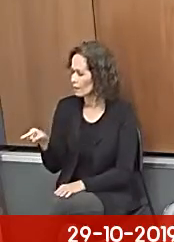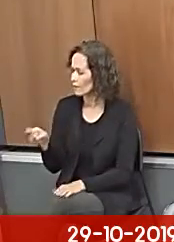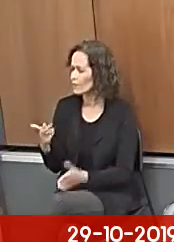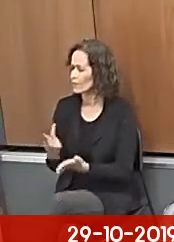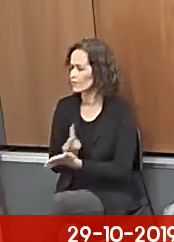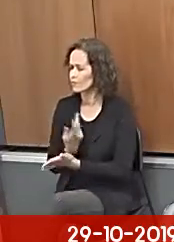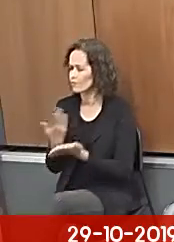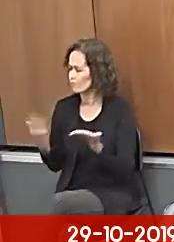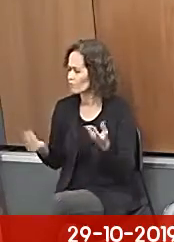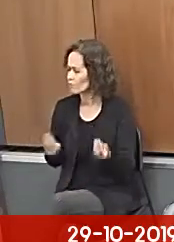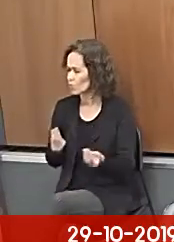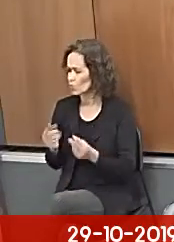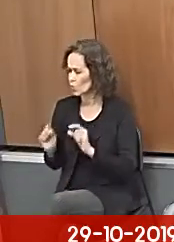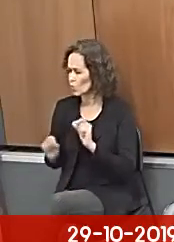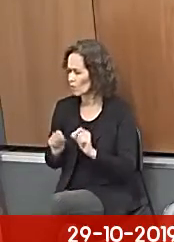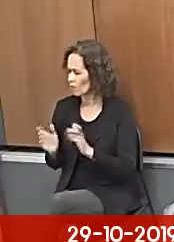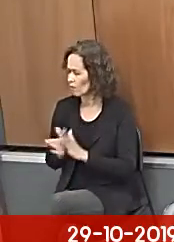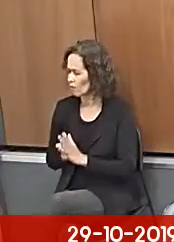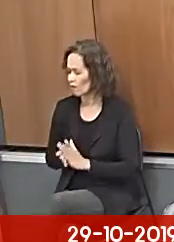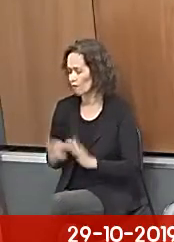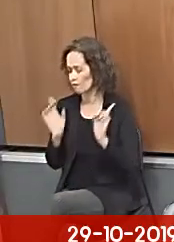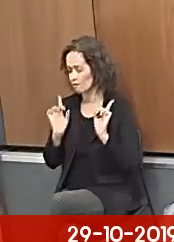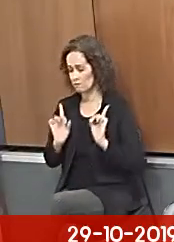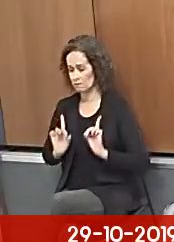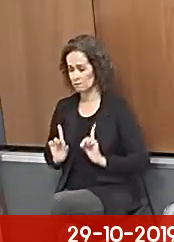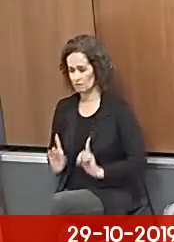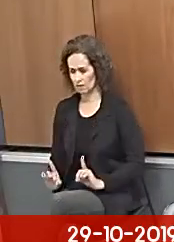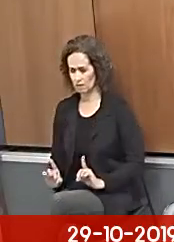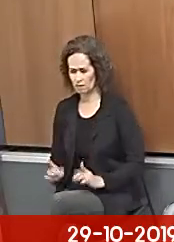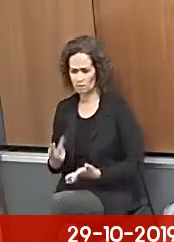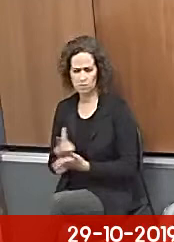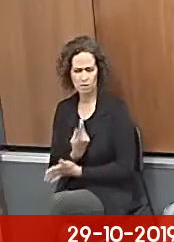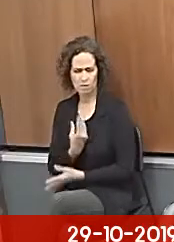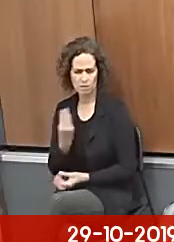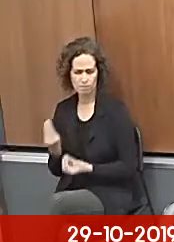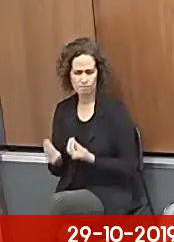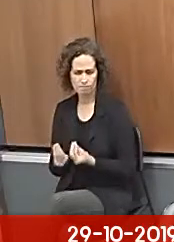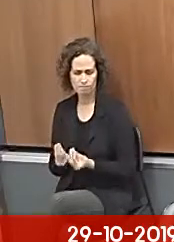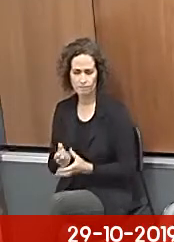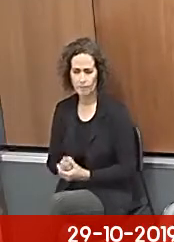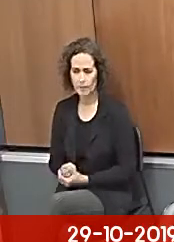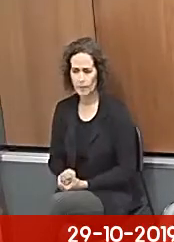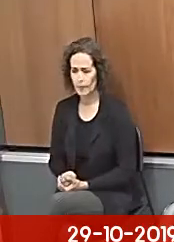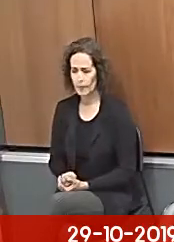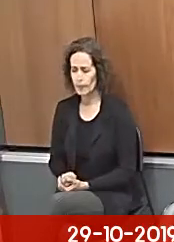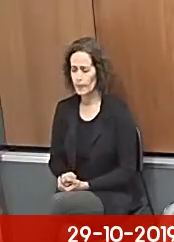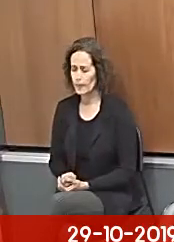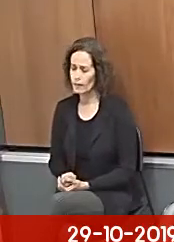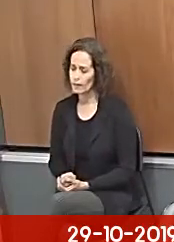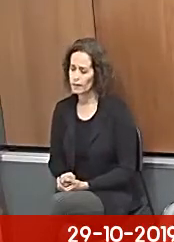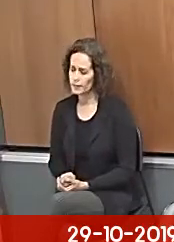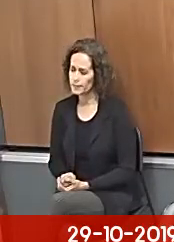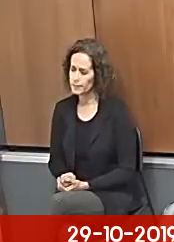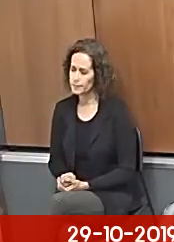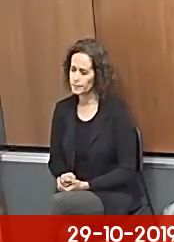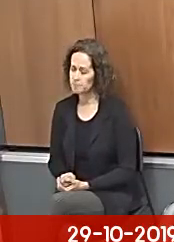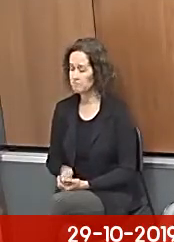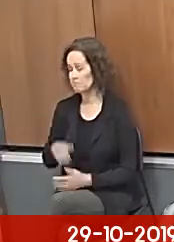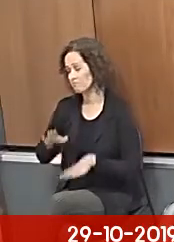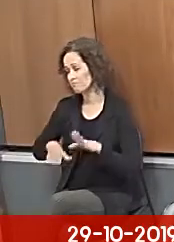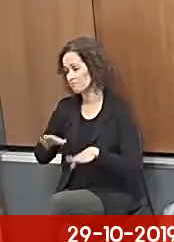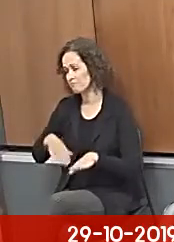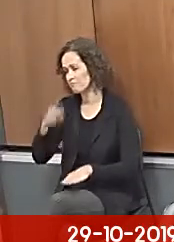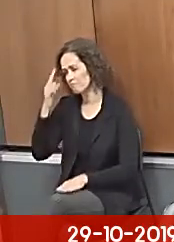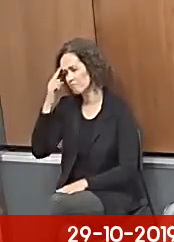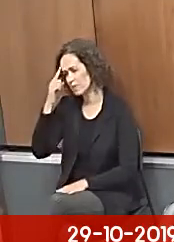acometido de uma deficiência, né? E ele, por ironia, pode ser parecendo contraditório, mas